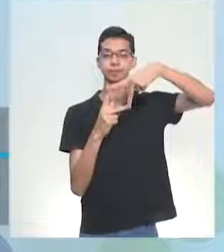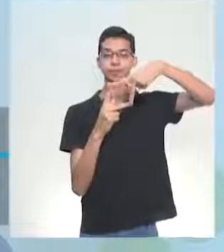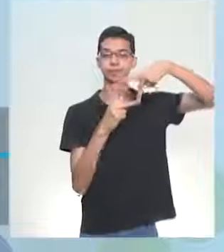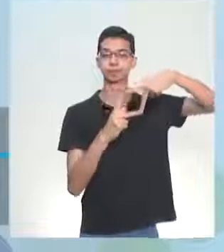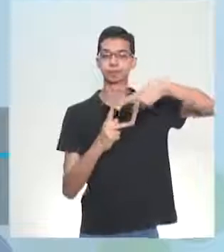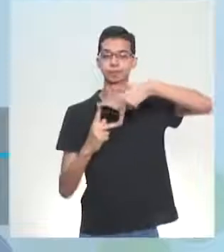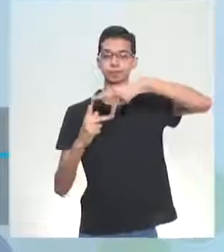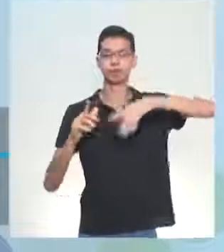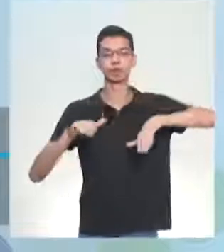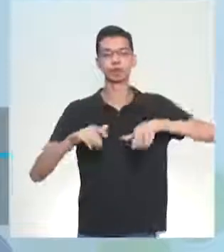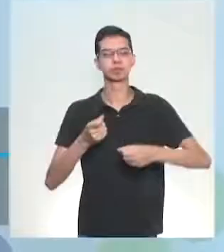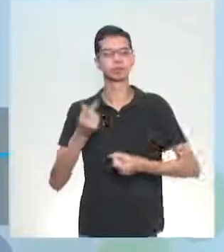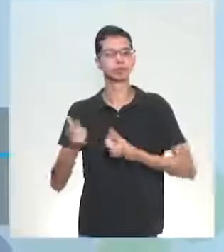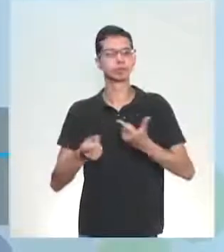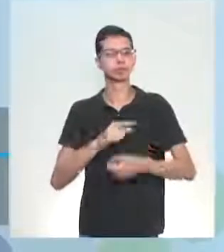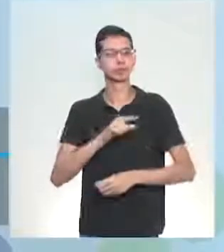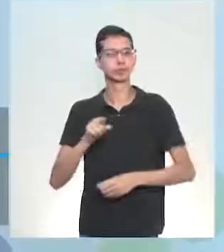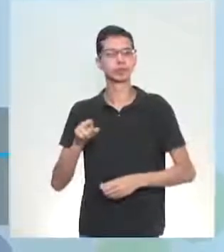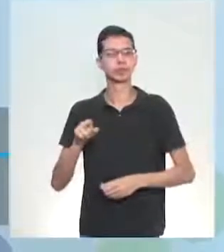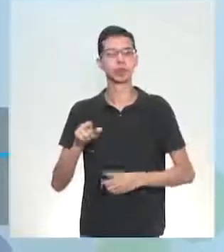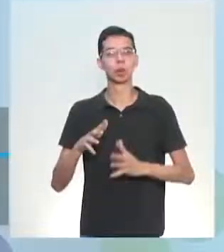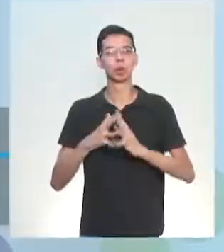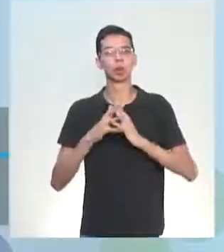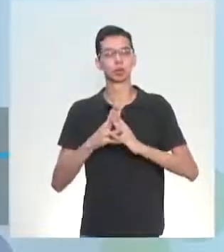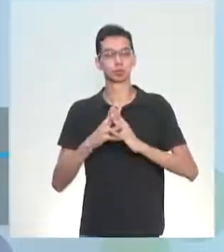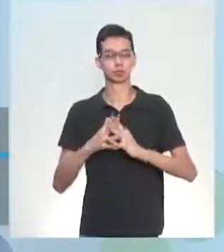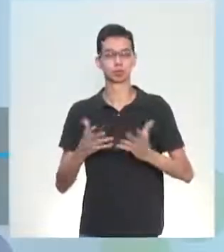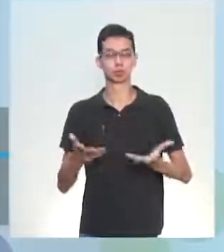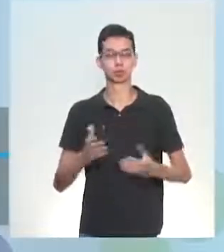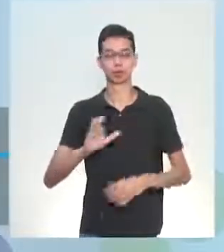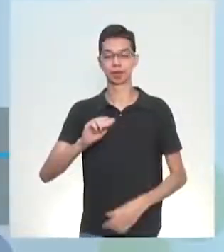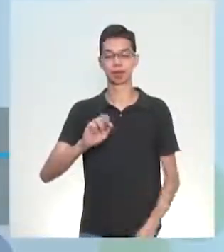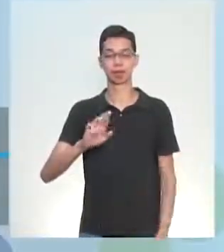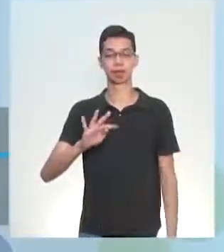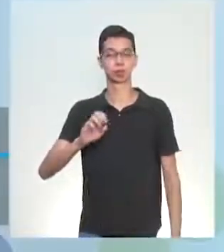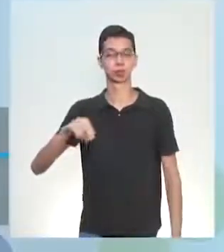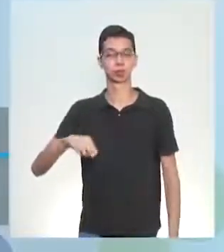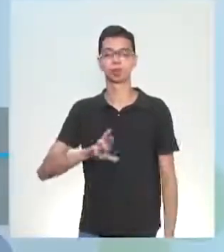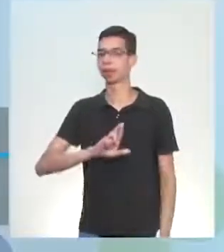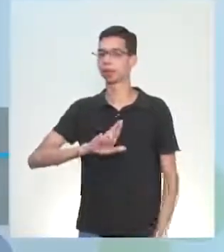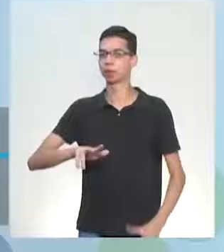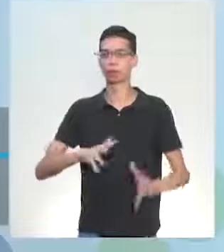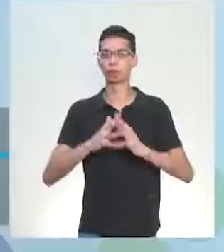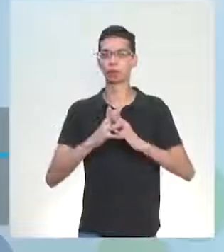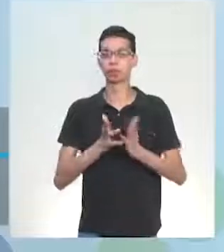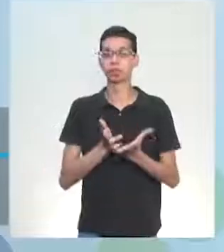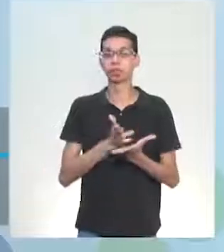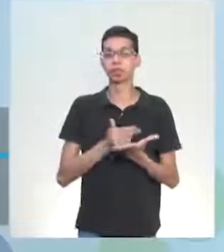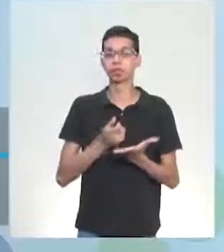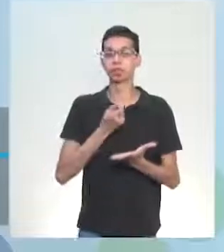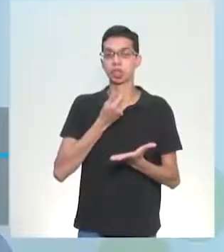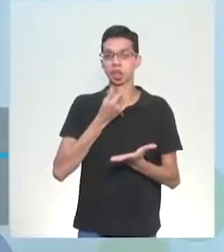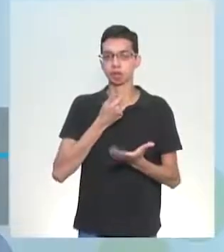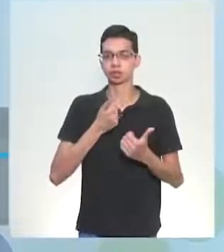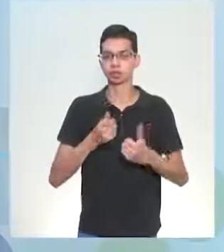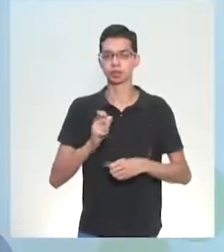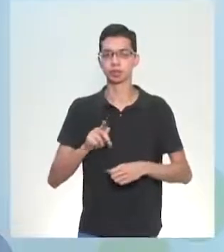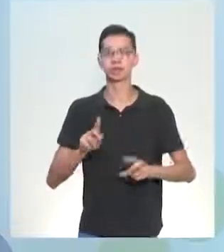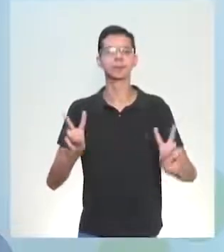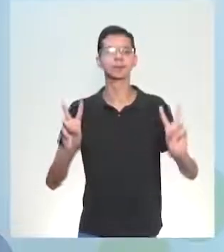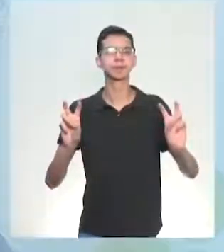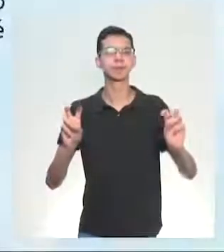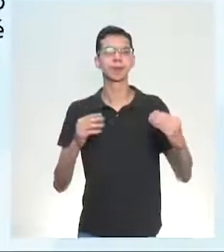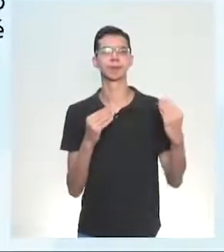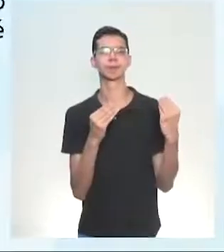nós vamos em outra aula falar sobre os cartoons, para não confundir com charge, tudo bem? Então, a questão agora é charge e meme. E sobre meme, vamos